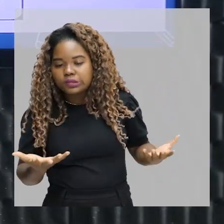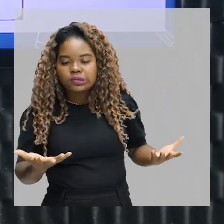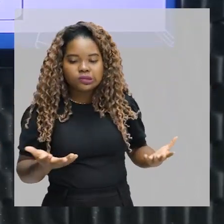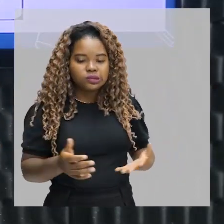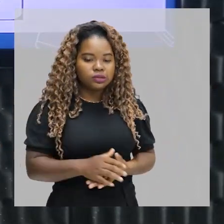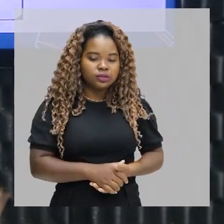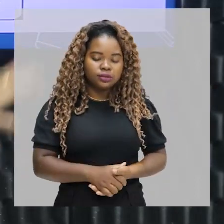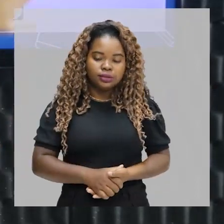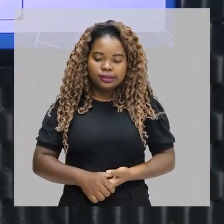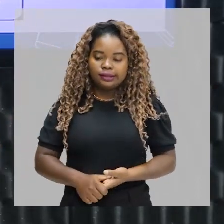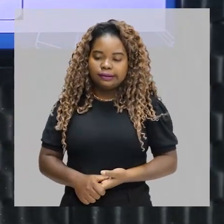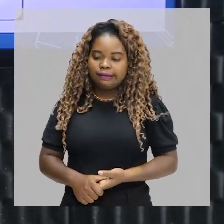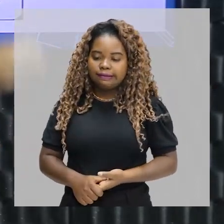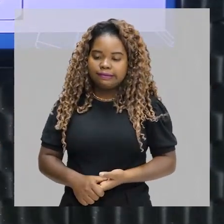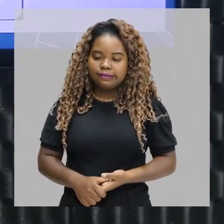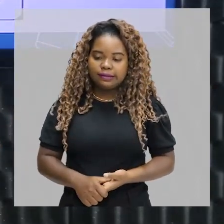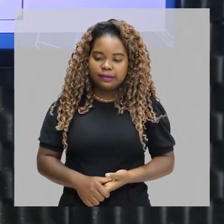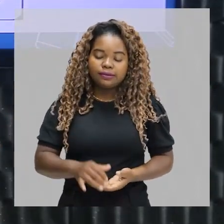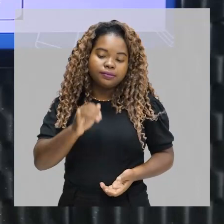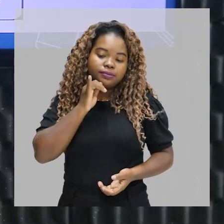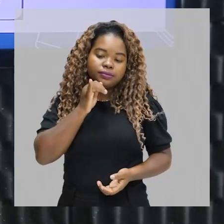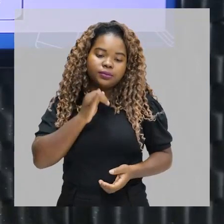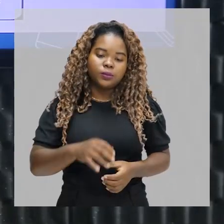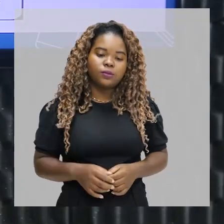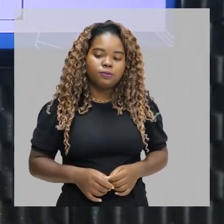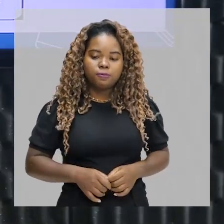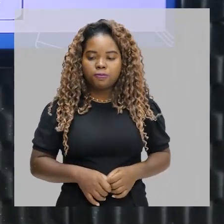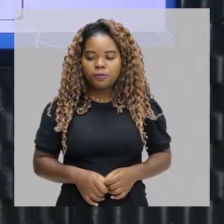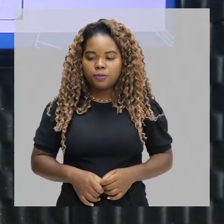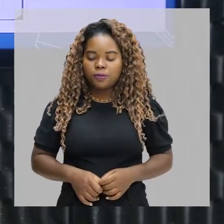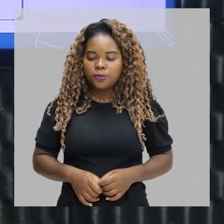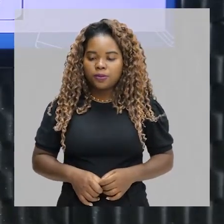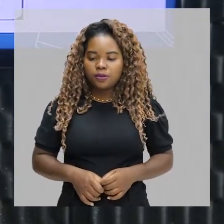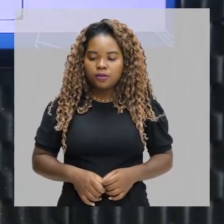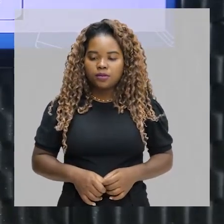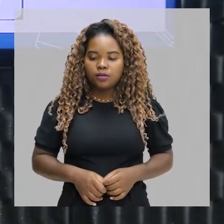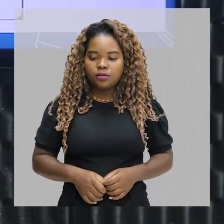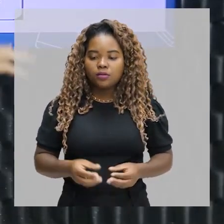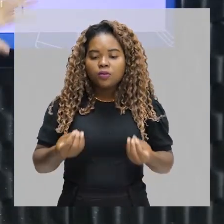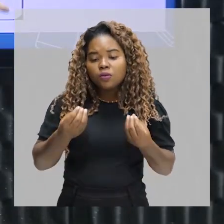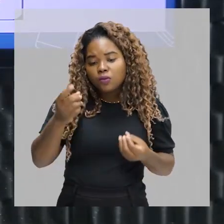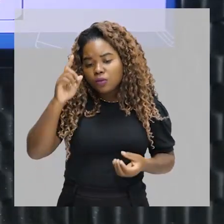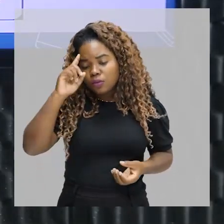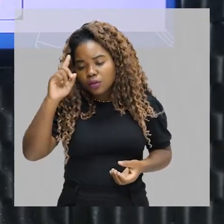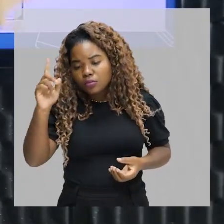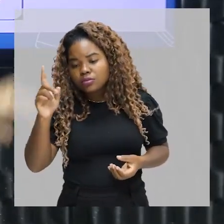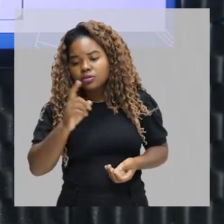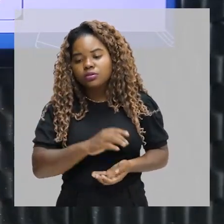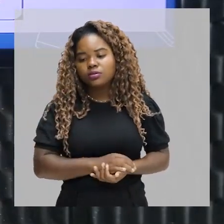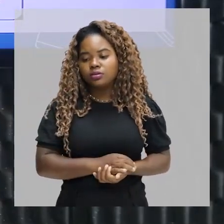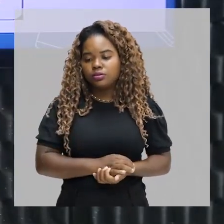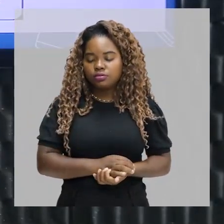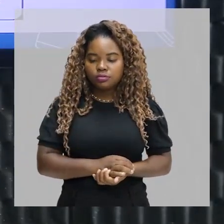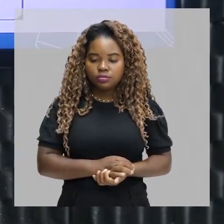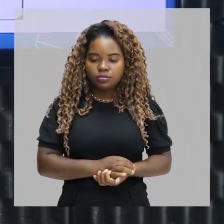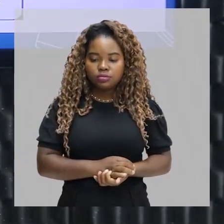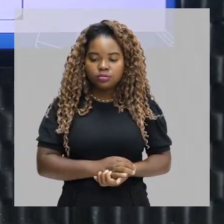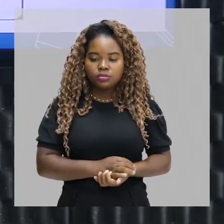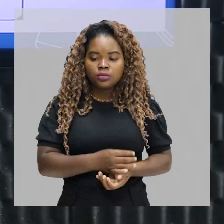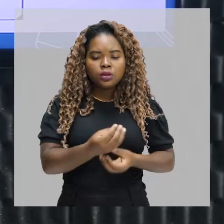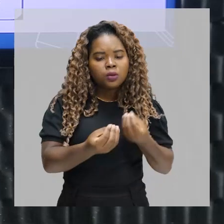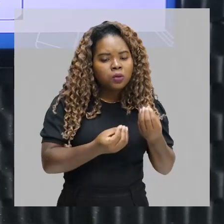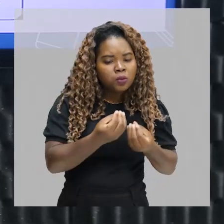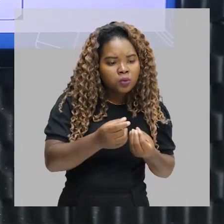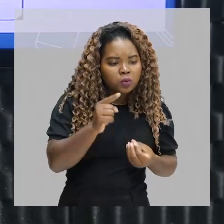de alguma coisa. How was your day? Como foi o seu dia? How do you know her?